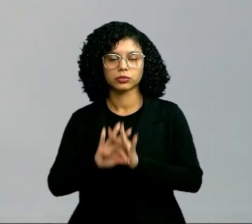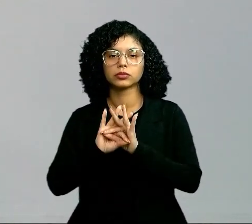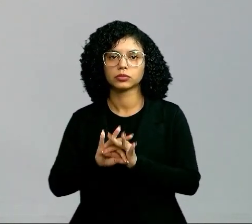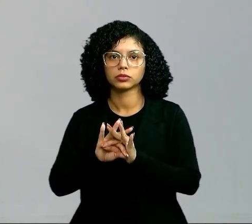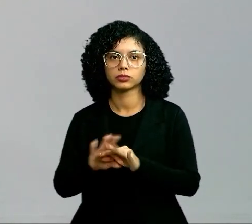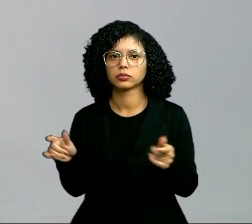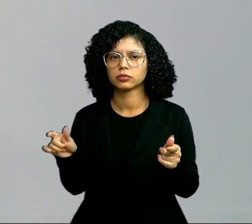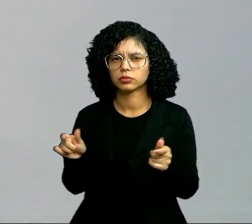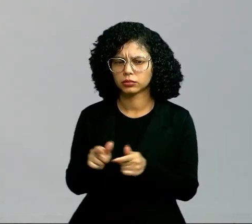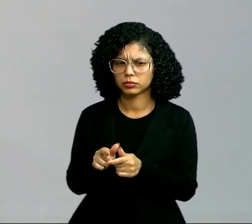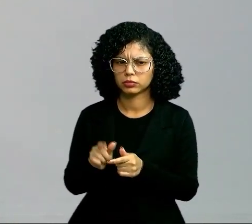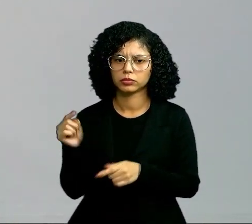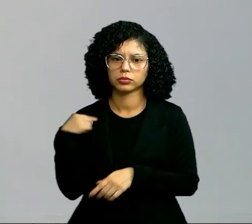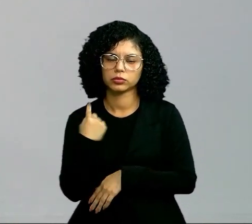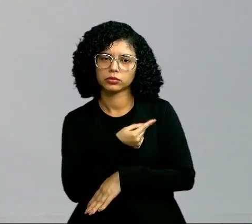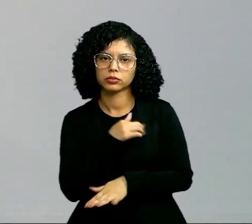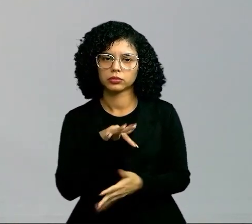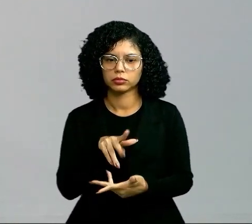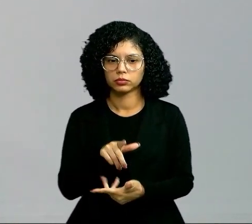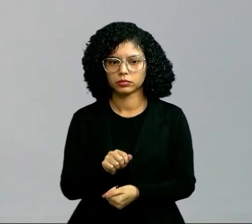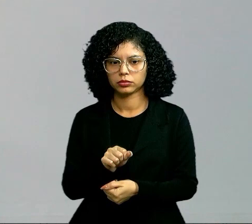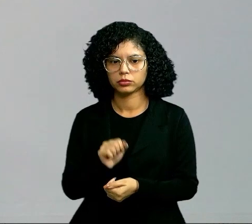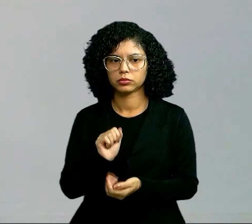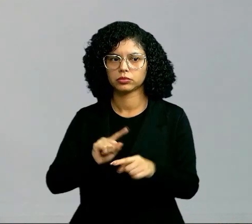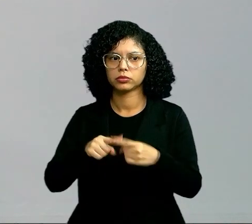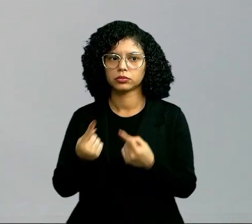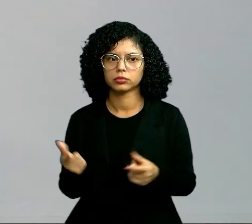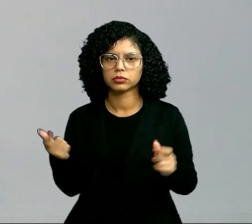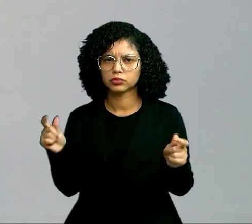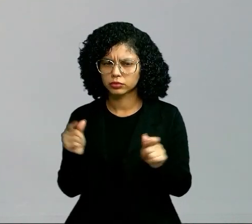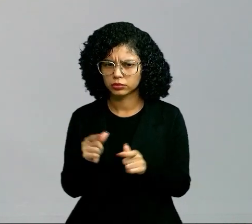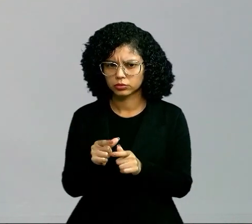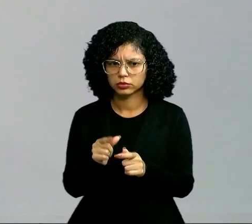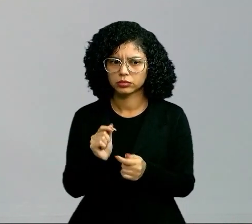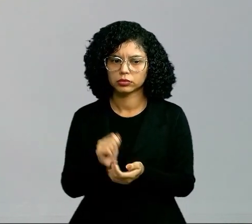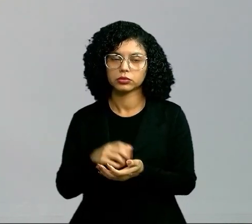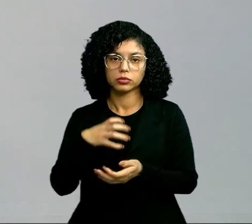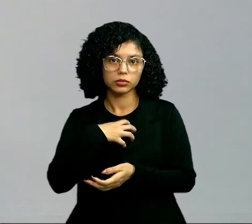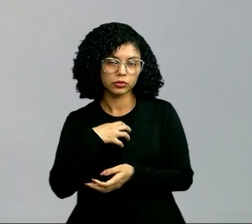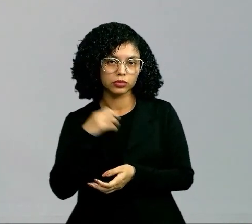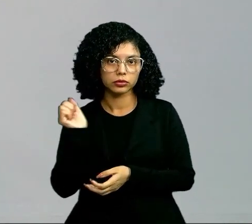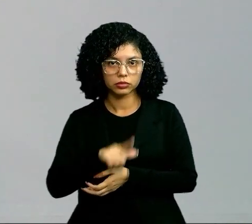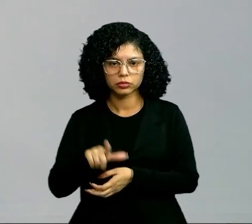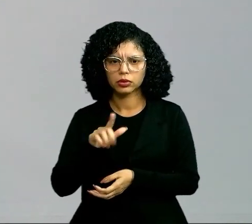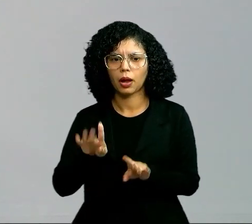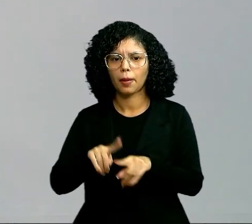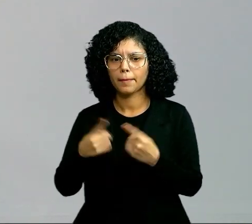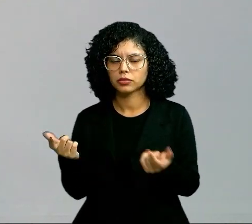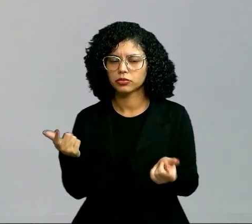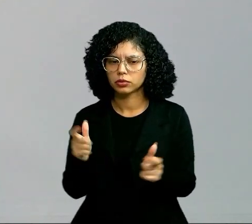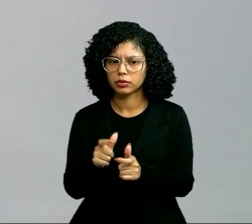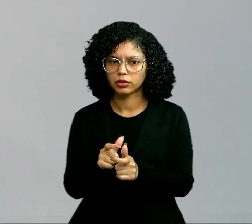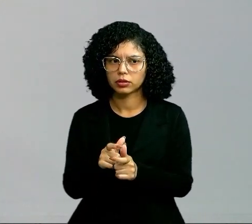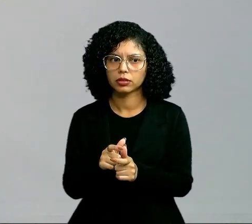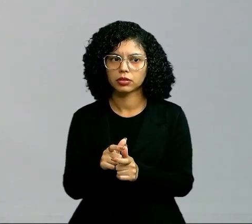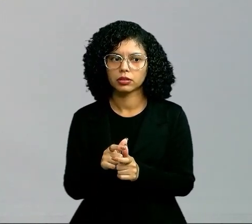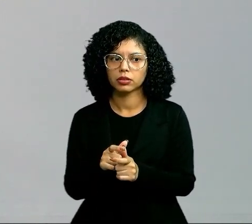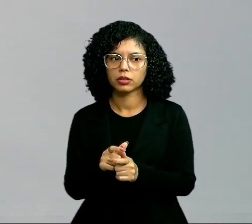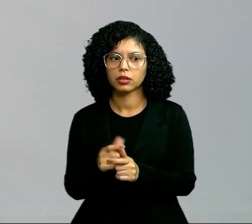a diminuição do nosso planeta Terra. Mas não a diminuição no sentido literal, mas a diminuição no sentido